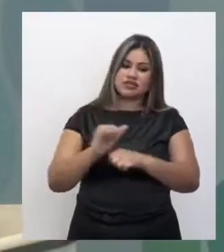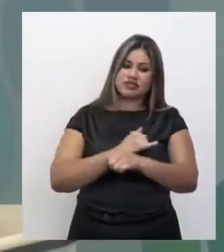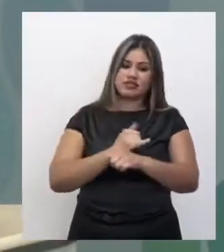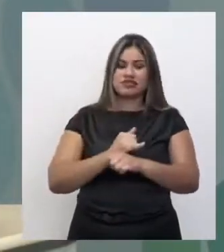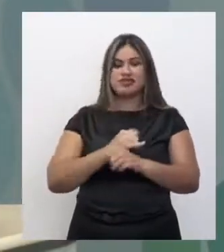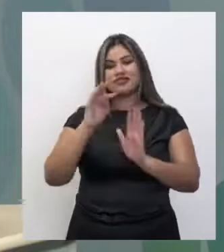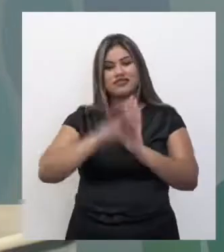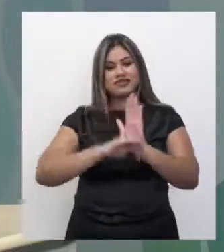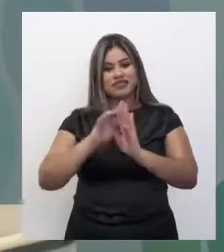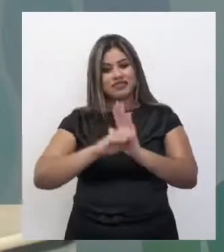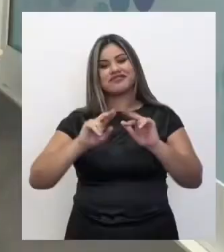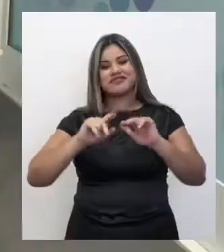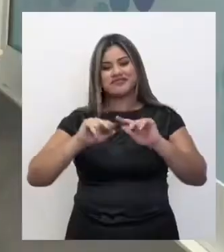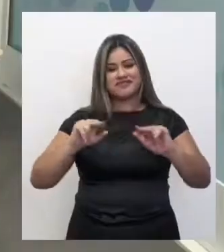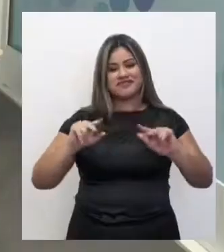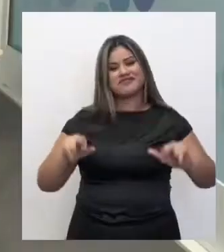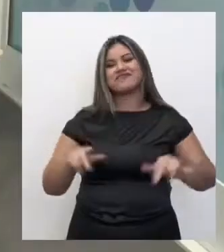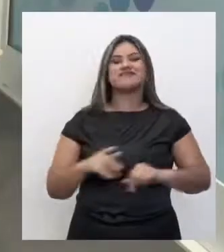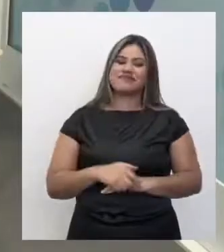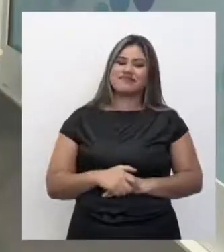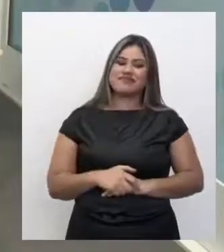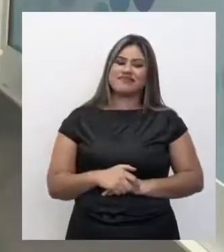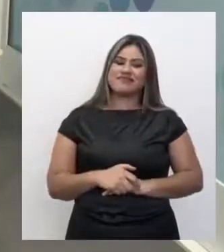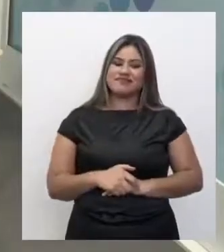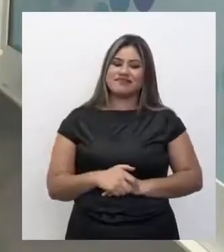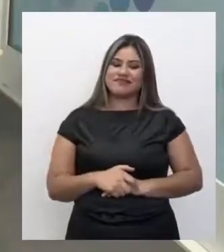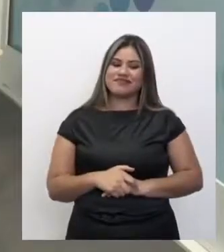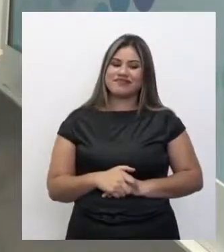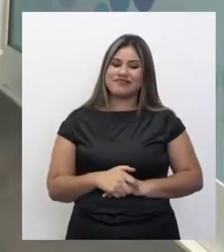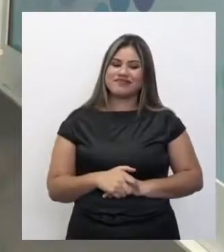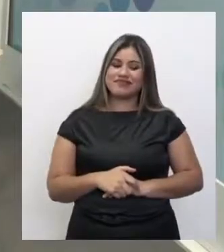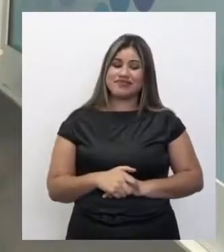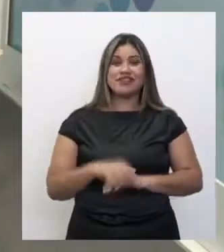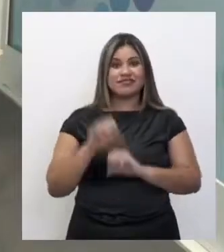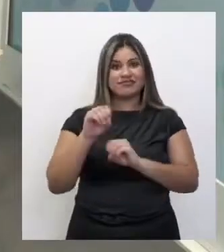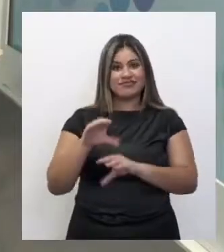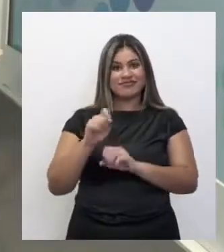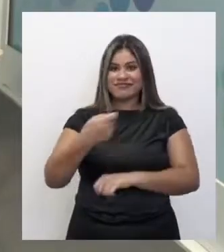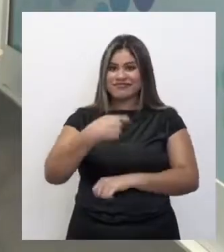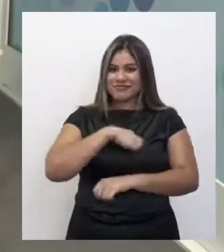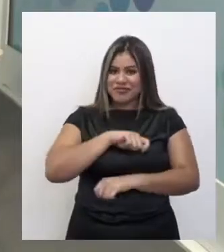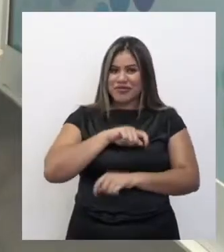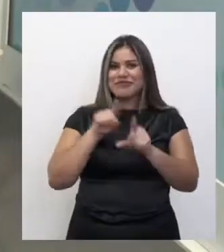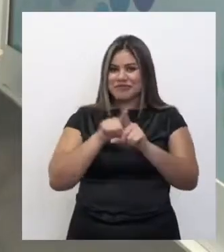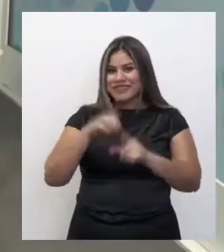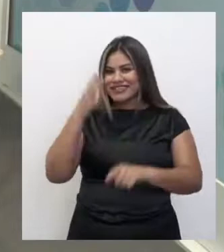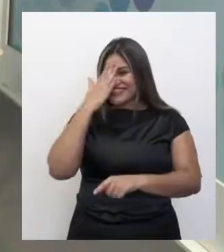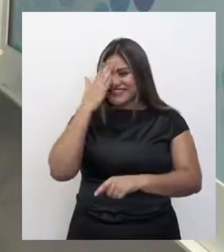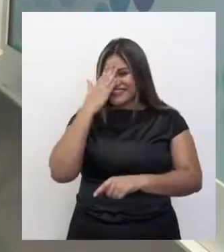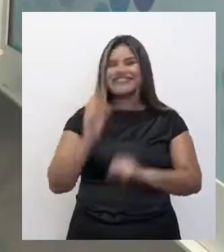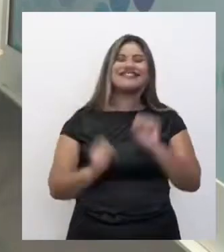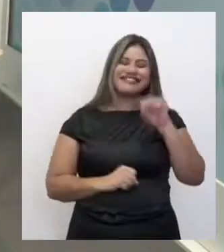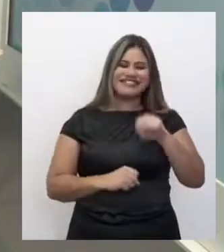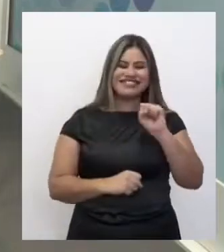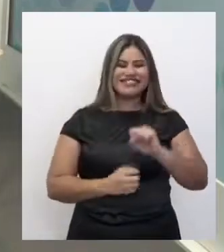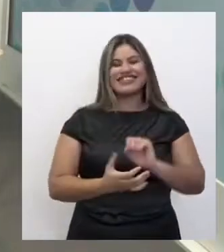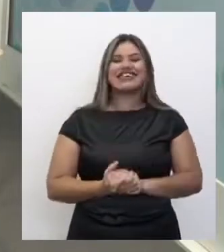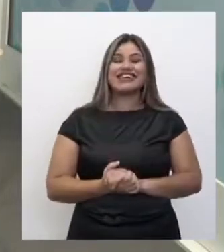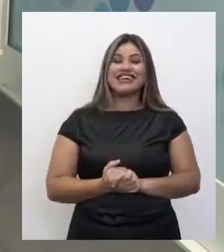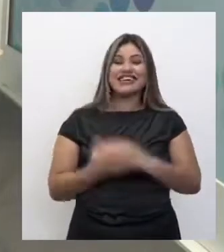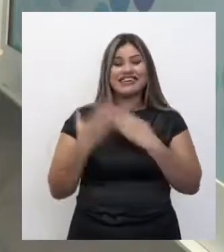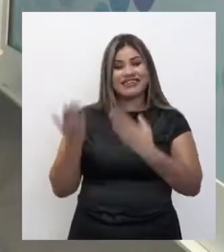texto. Ah, tá. E eu também dou aula de espanhol, sabia? Sim, sabia. Estou aqui como professora